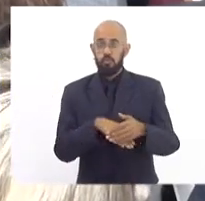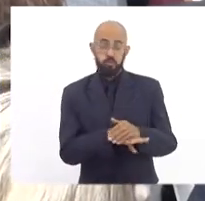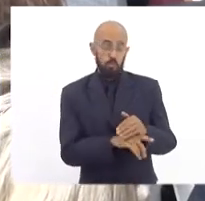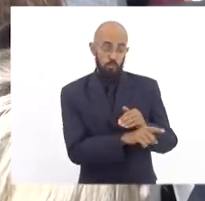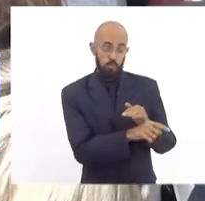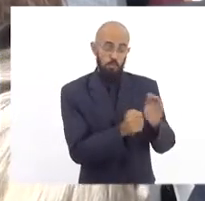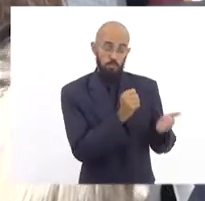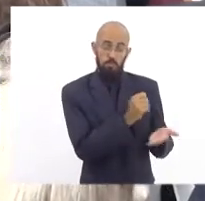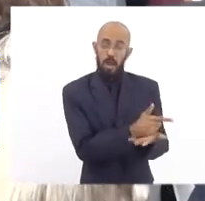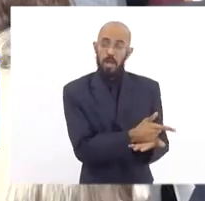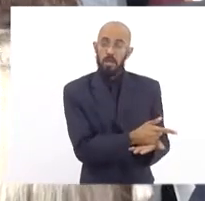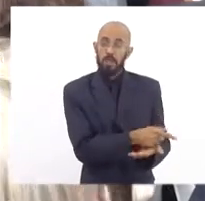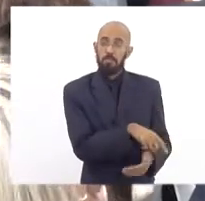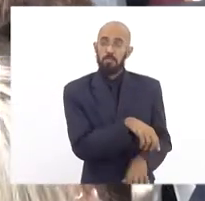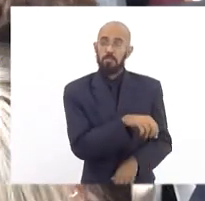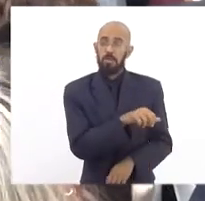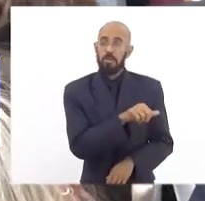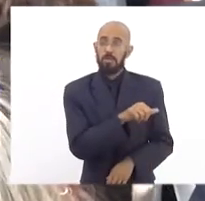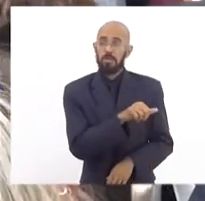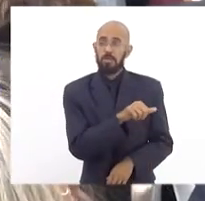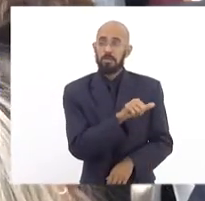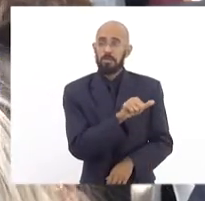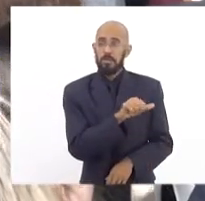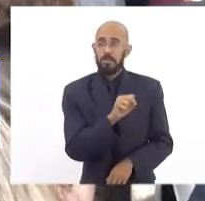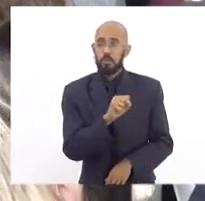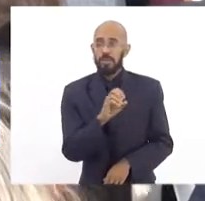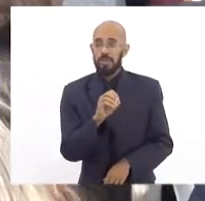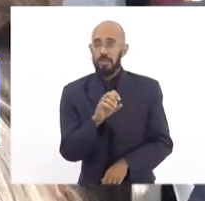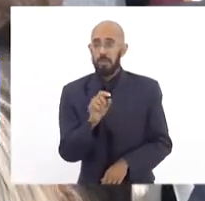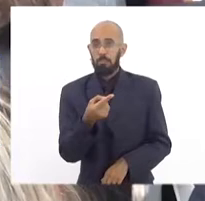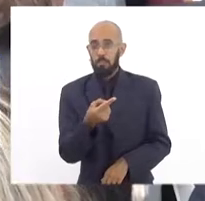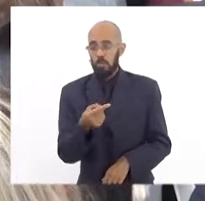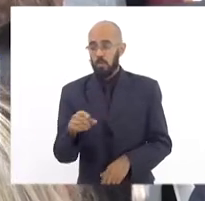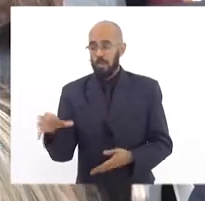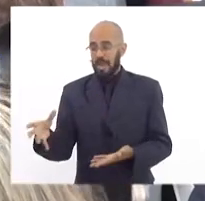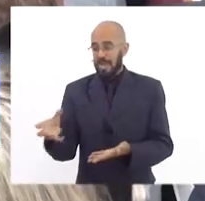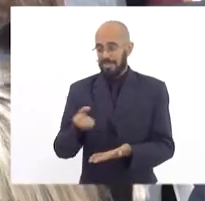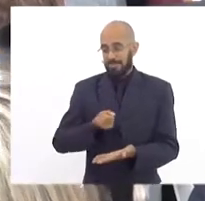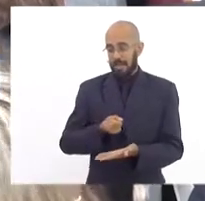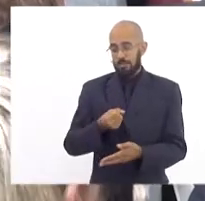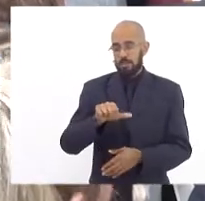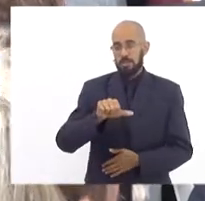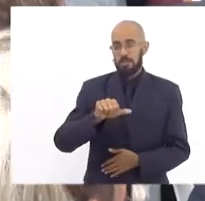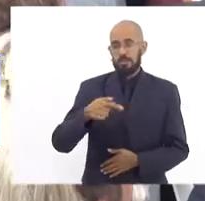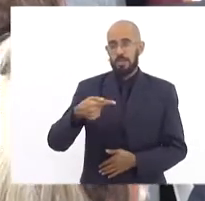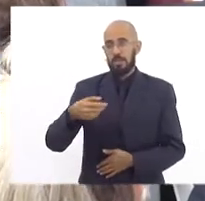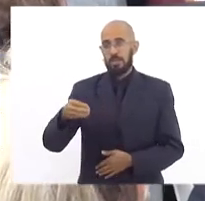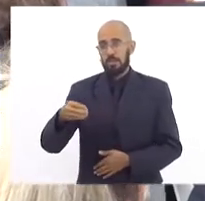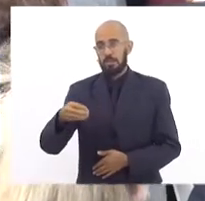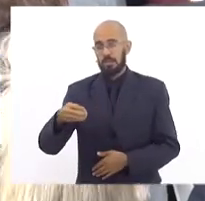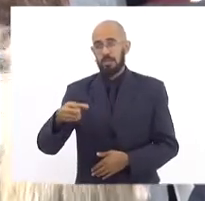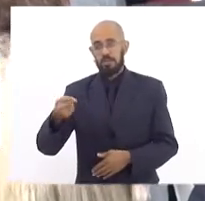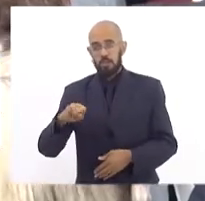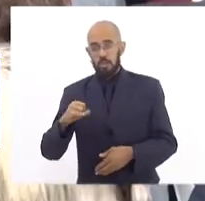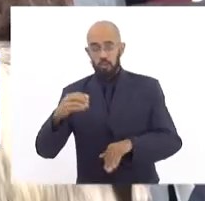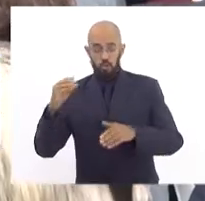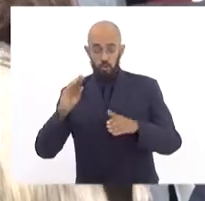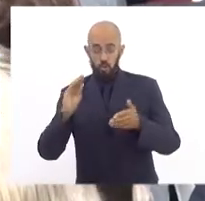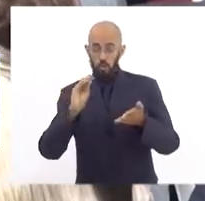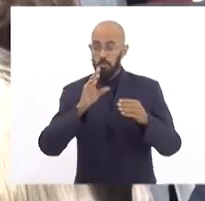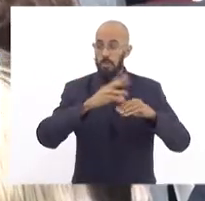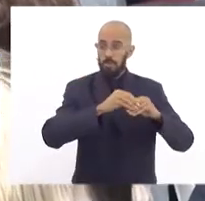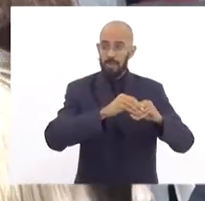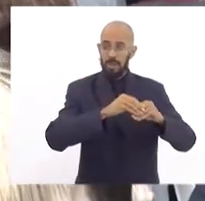mil e recebe de 180 mil. Se nós pegarmos 50 dos 180 e botar no fundo, mais caos. Então, daria